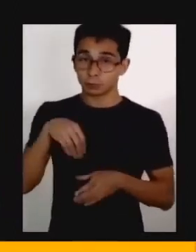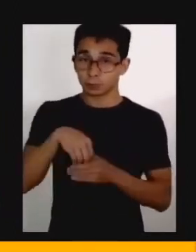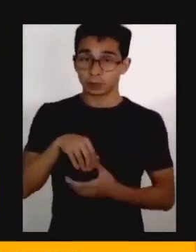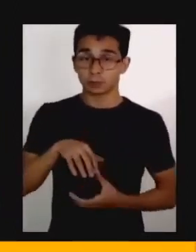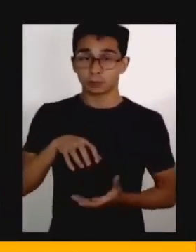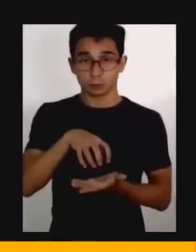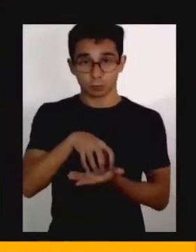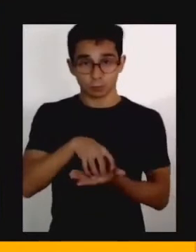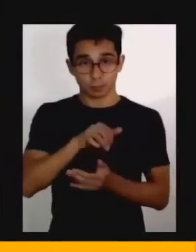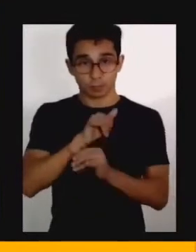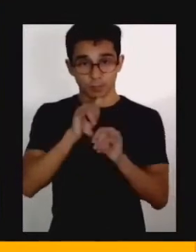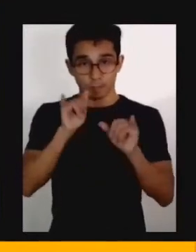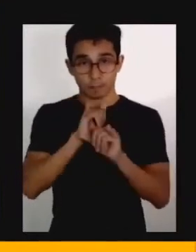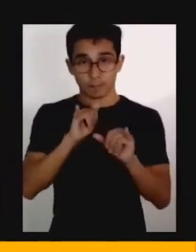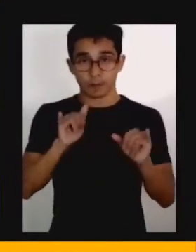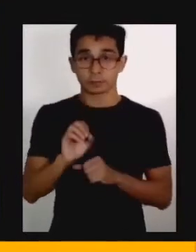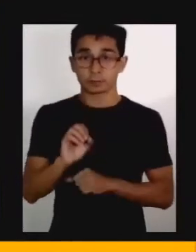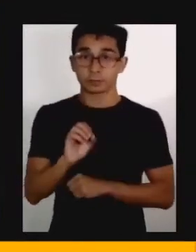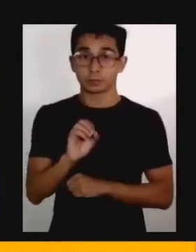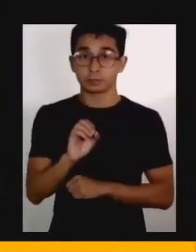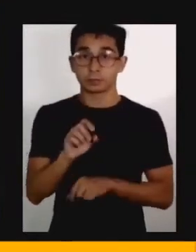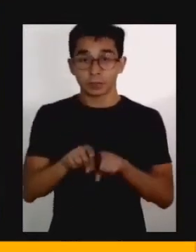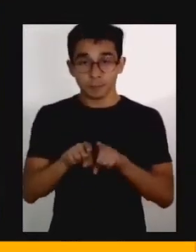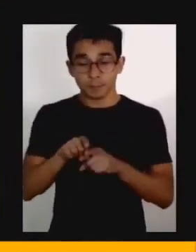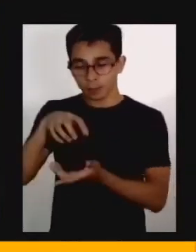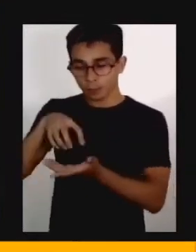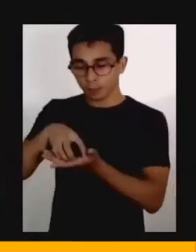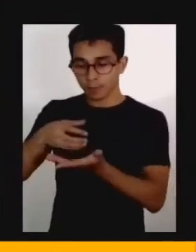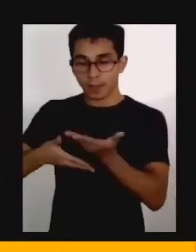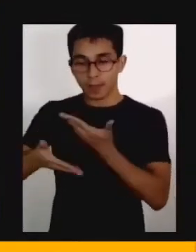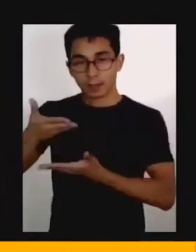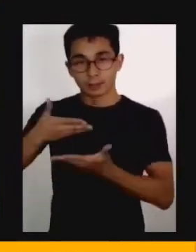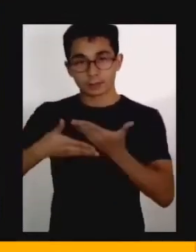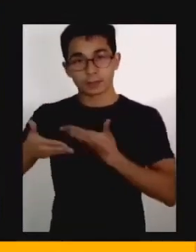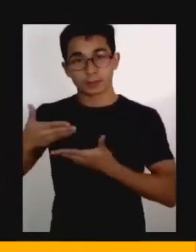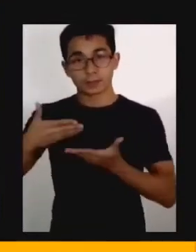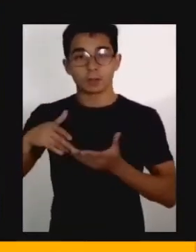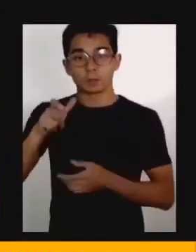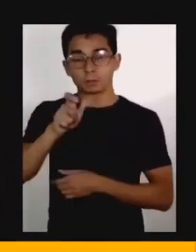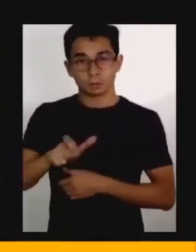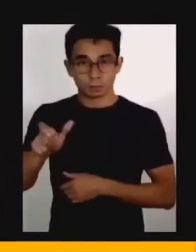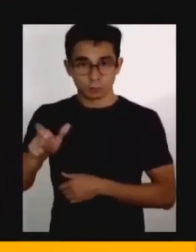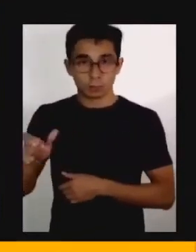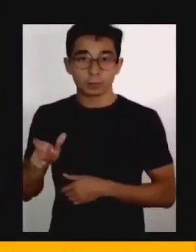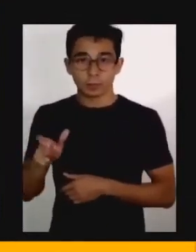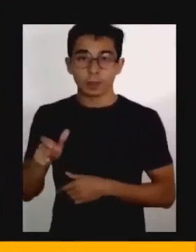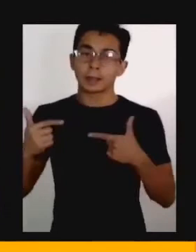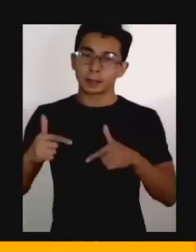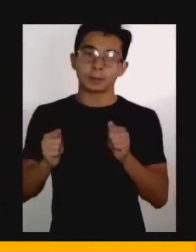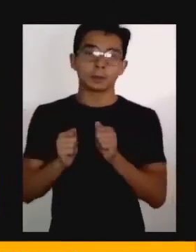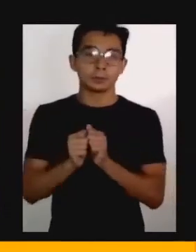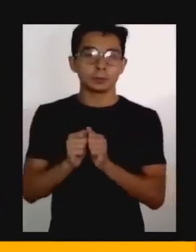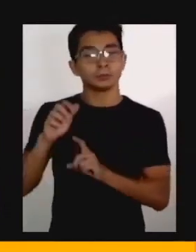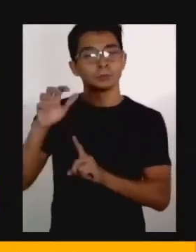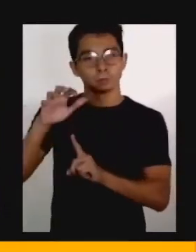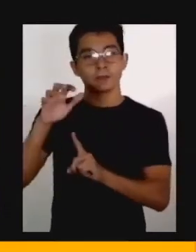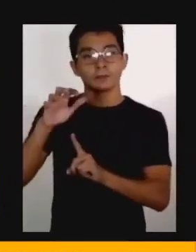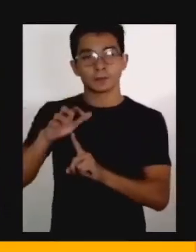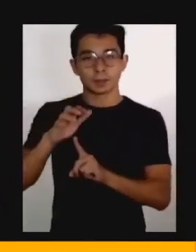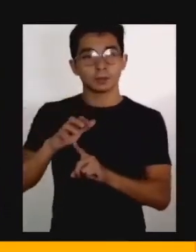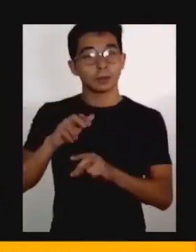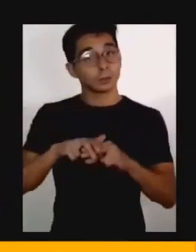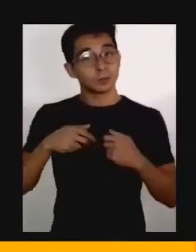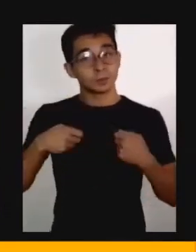conosco na área de relações públicas, com as atividades orgânicas, aquelas que exigem uma criação de um conteúdo diferenciado que